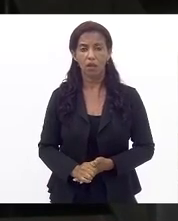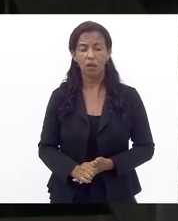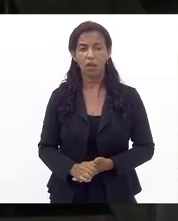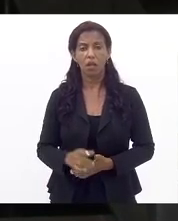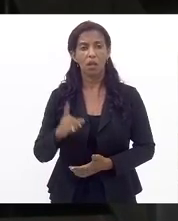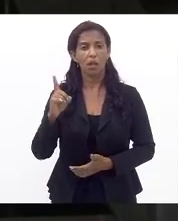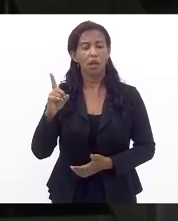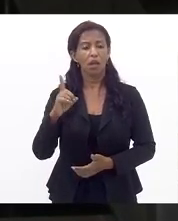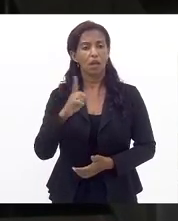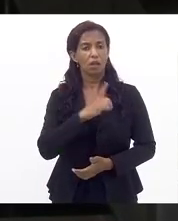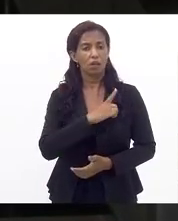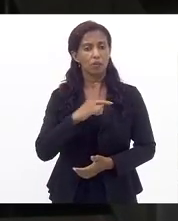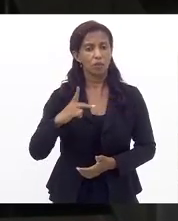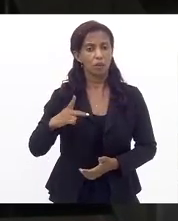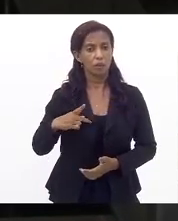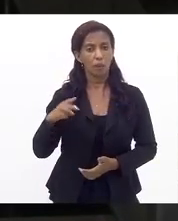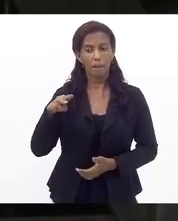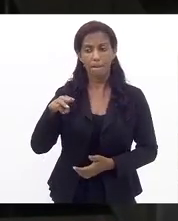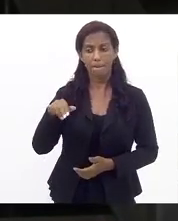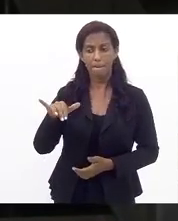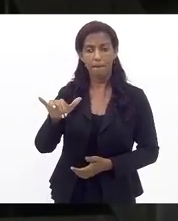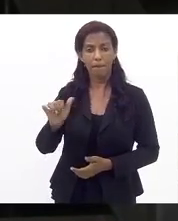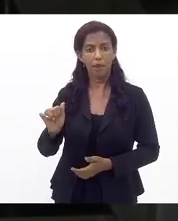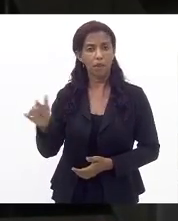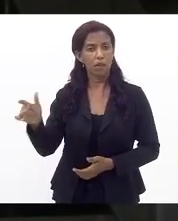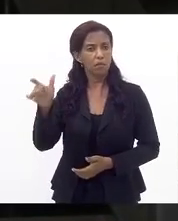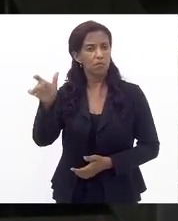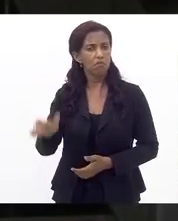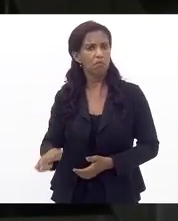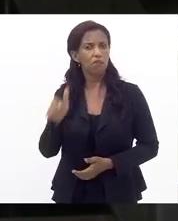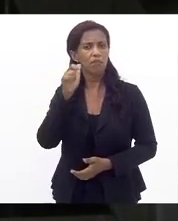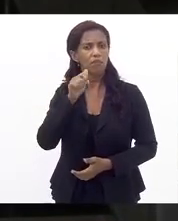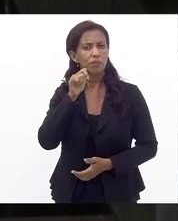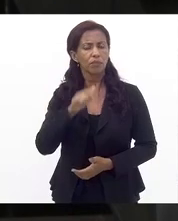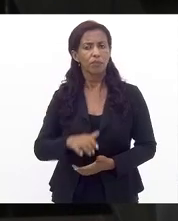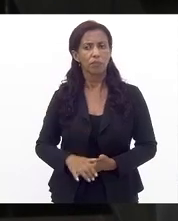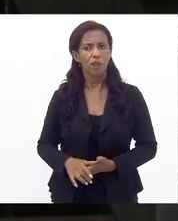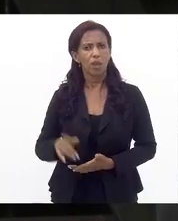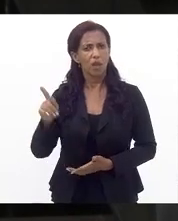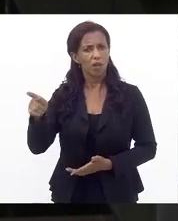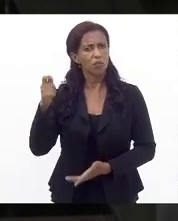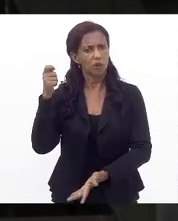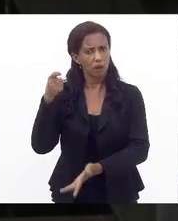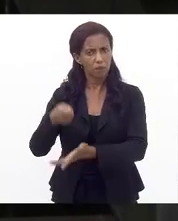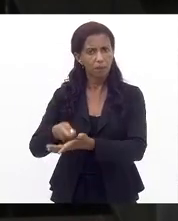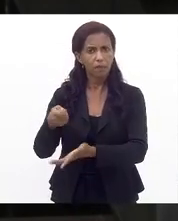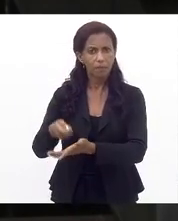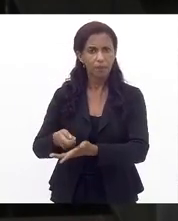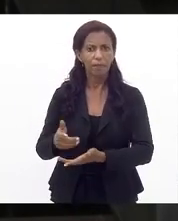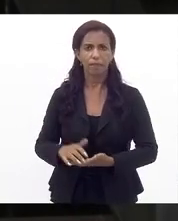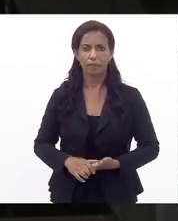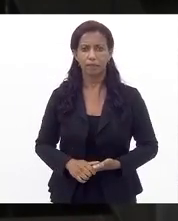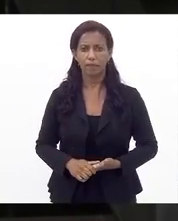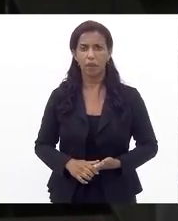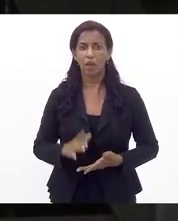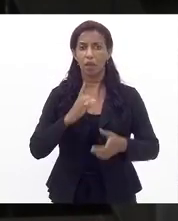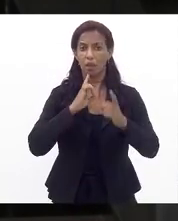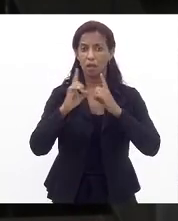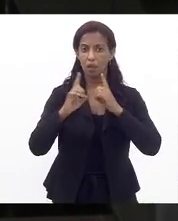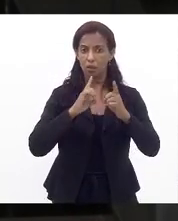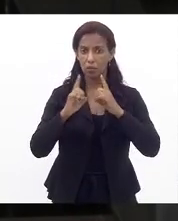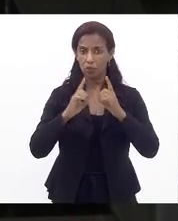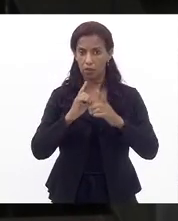defensora Maria Carmem e as mulheres as mulheres estão sendo penalizadas E aí além do debate